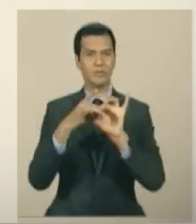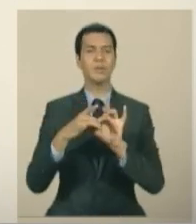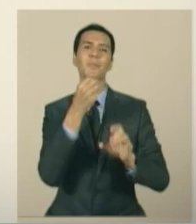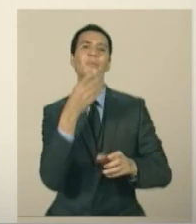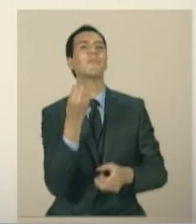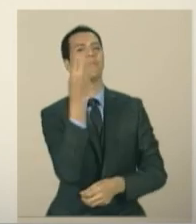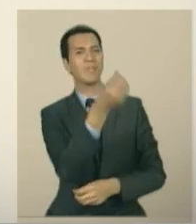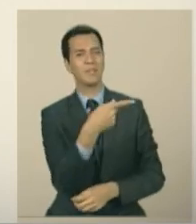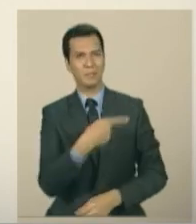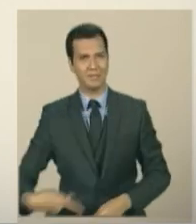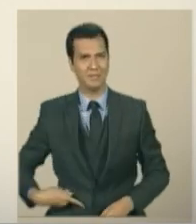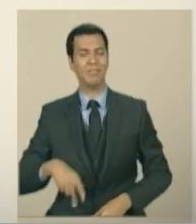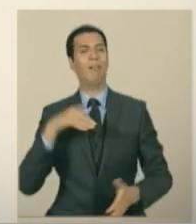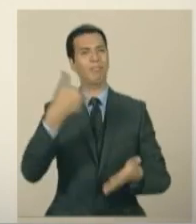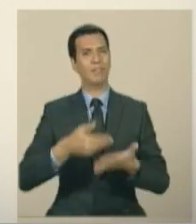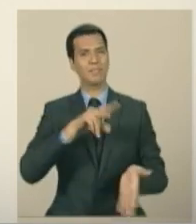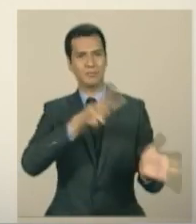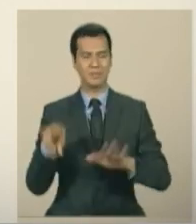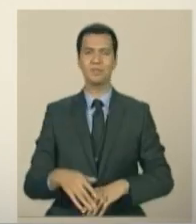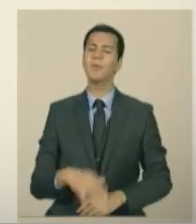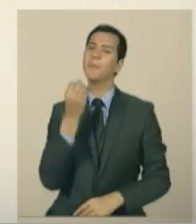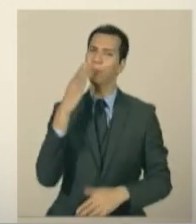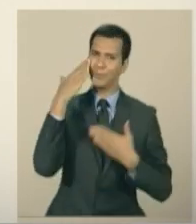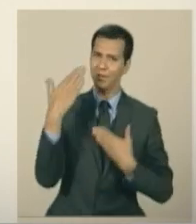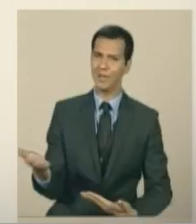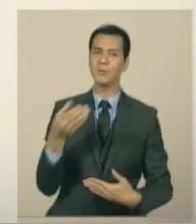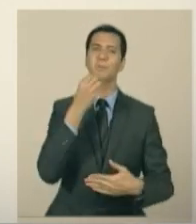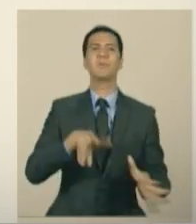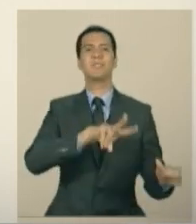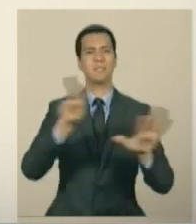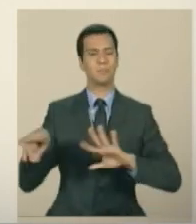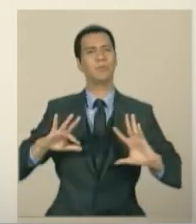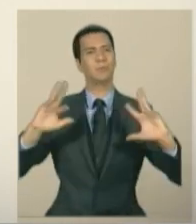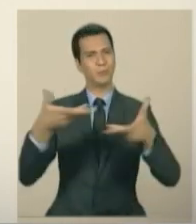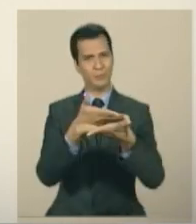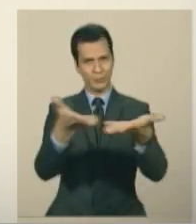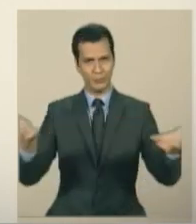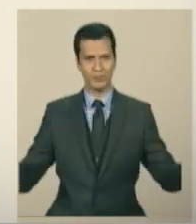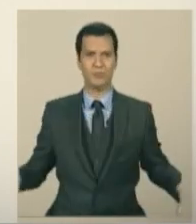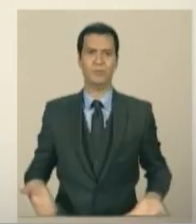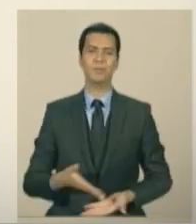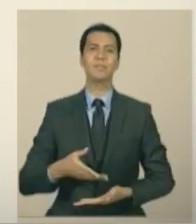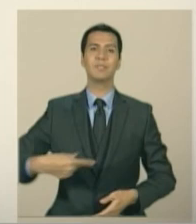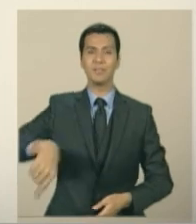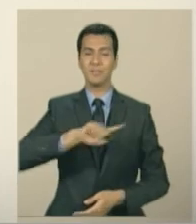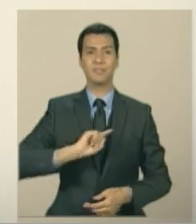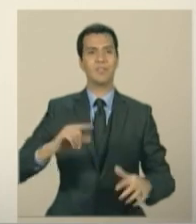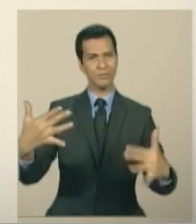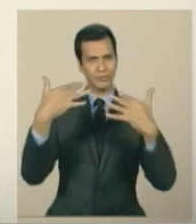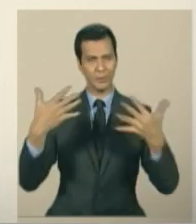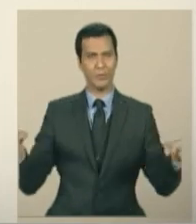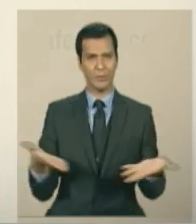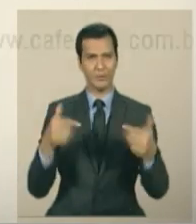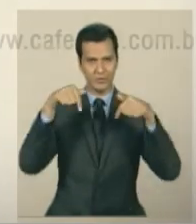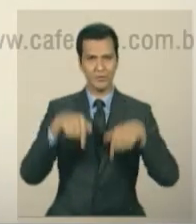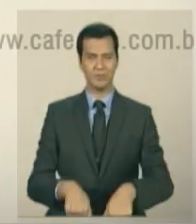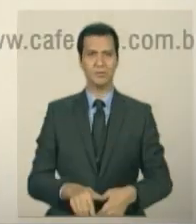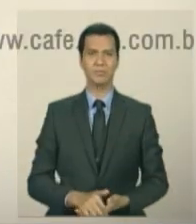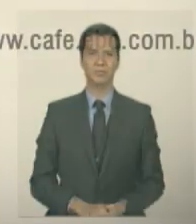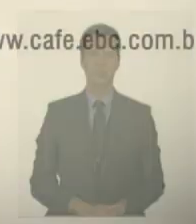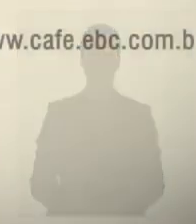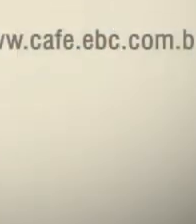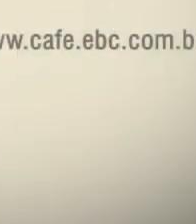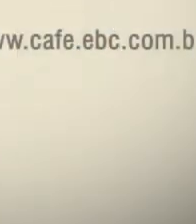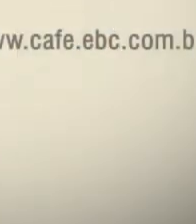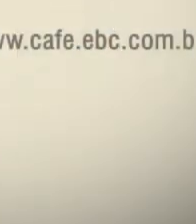até semana que vem muito obrigado Luciano e uma boa semana para todos os ouvintes que nos acompanharam até